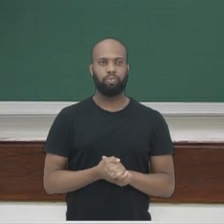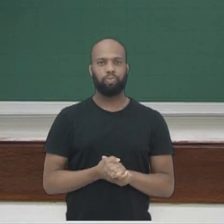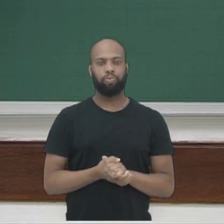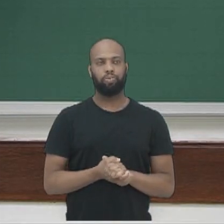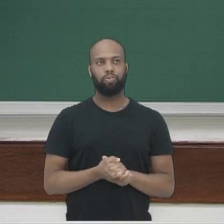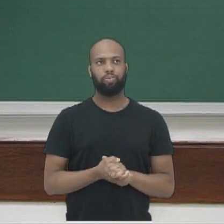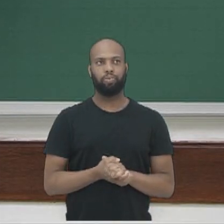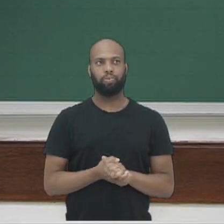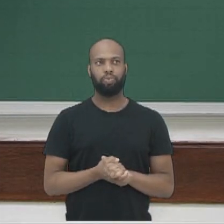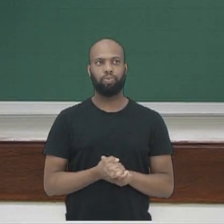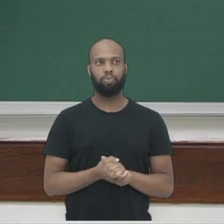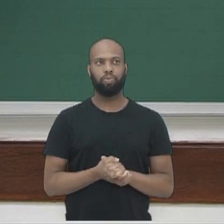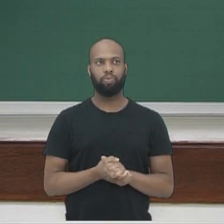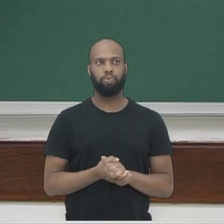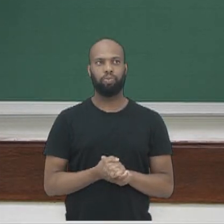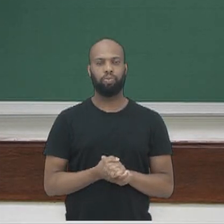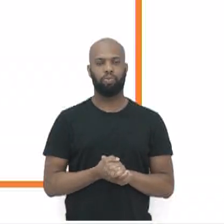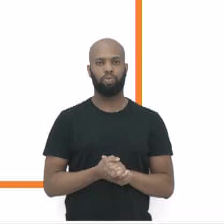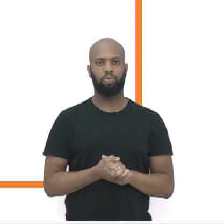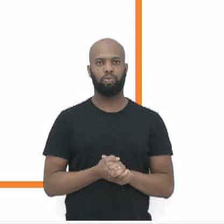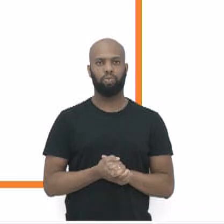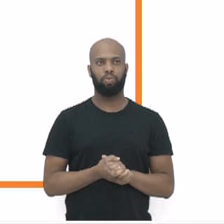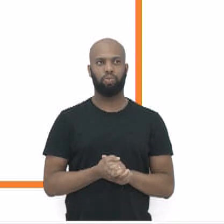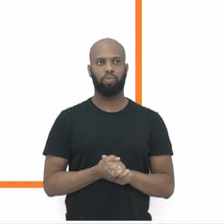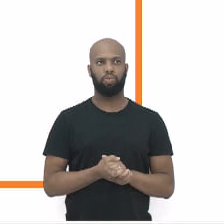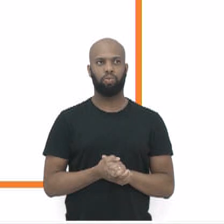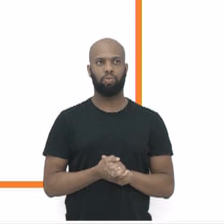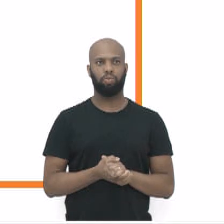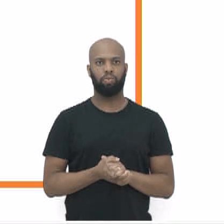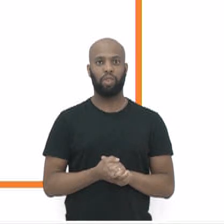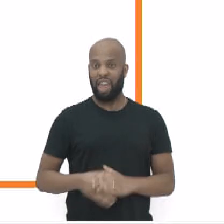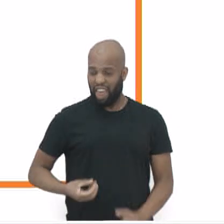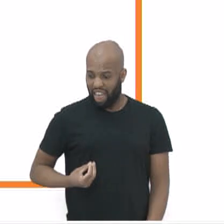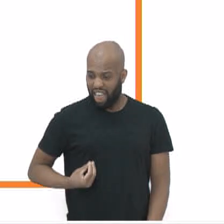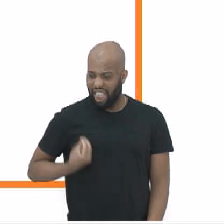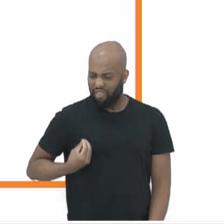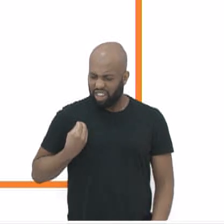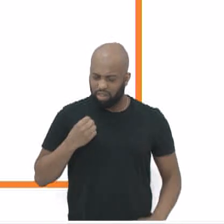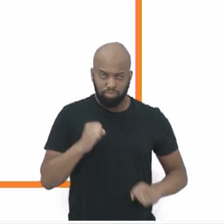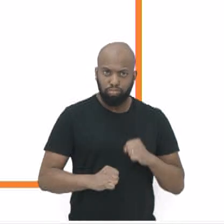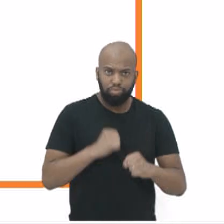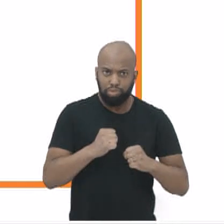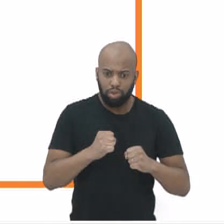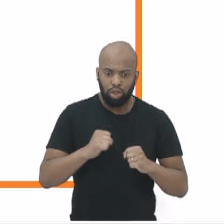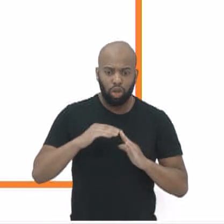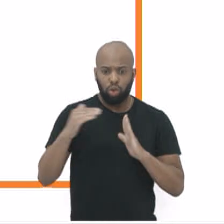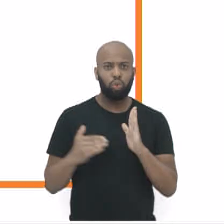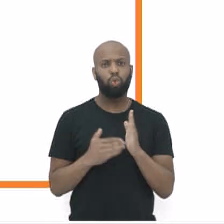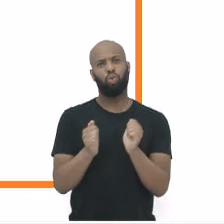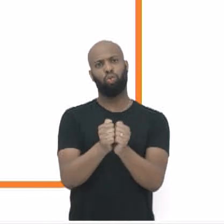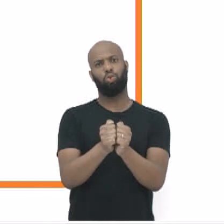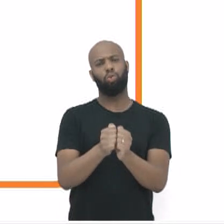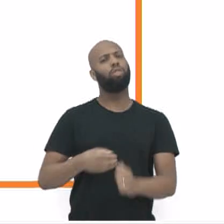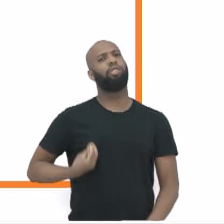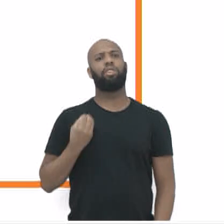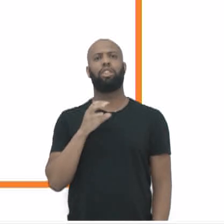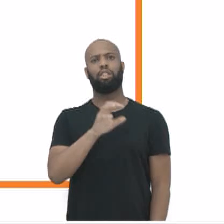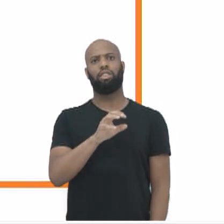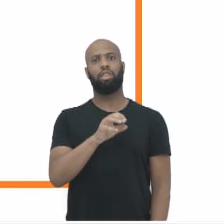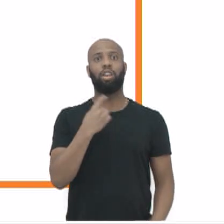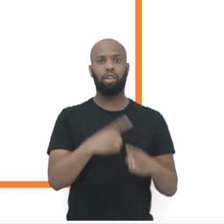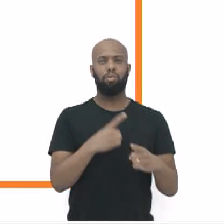é um trecho de um texto que eu gosto bastante, um texto literário, tá? E aí a gente vai conversar um pouquinho mais